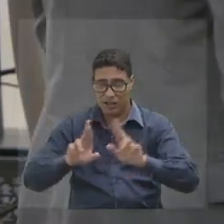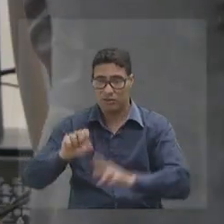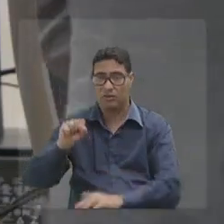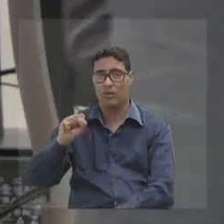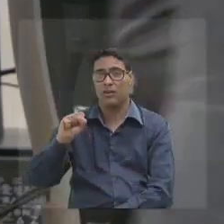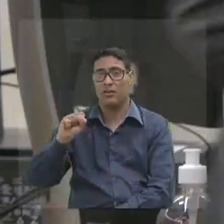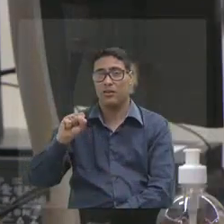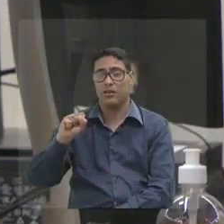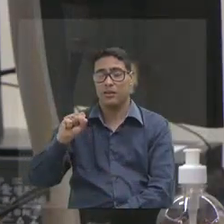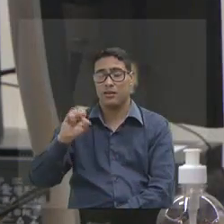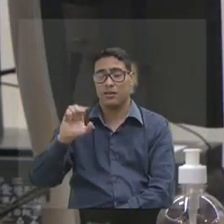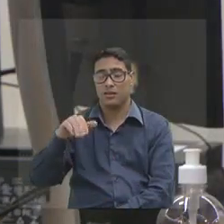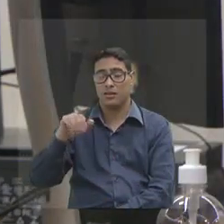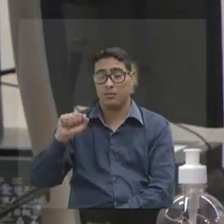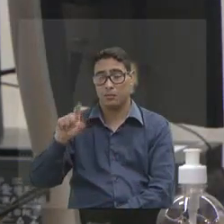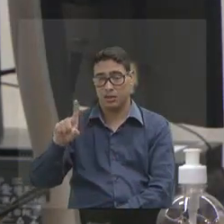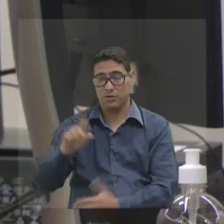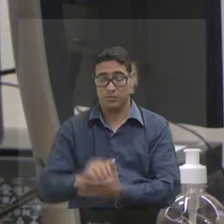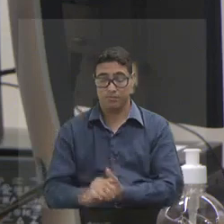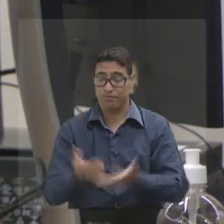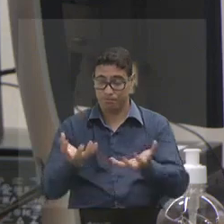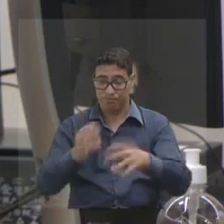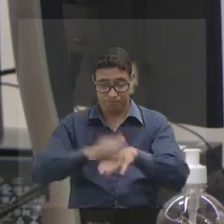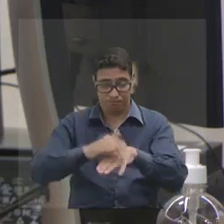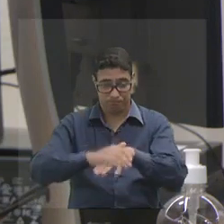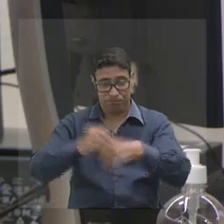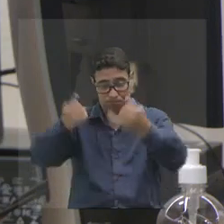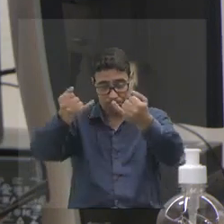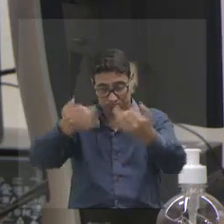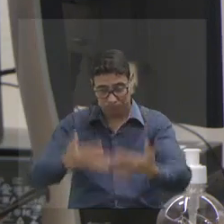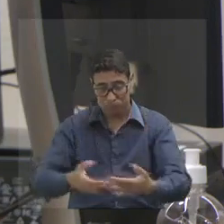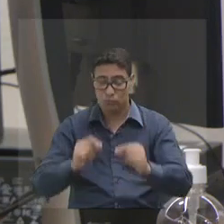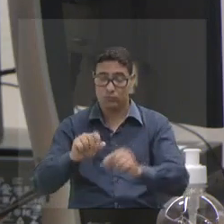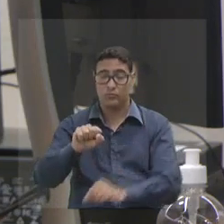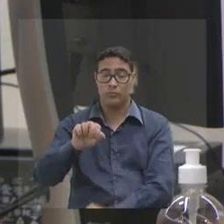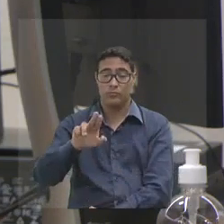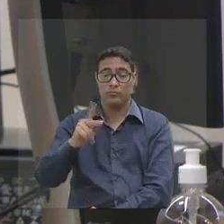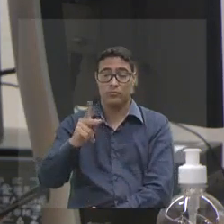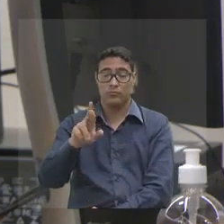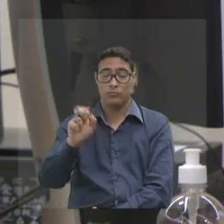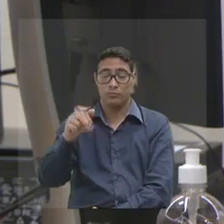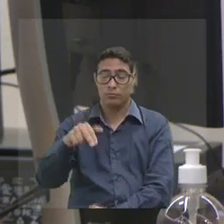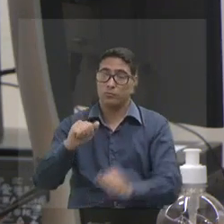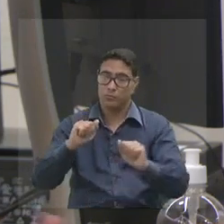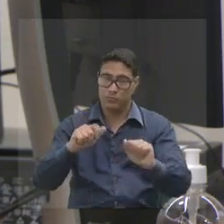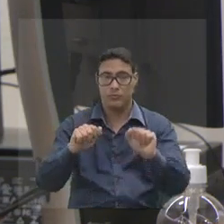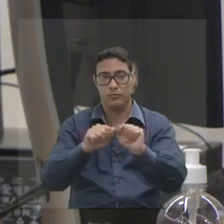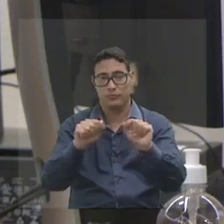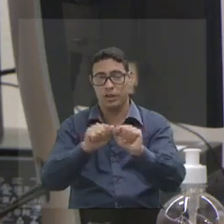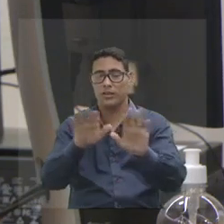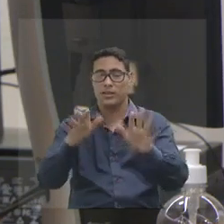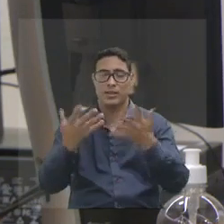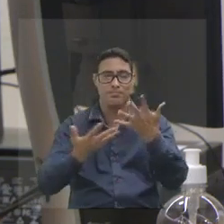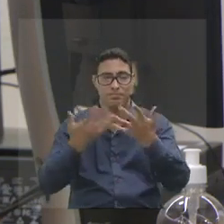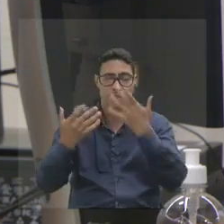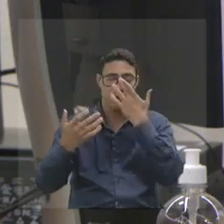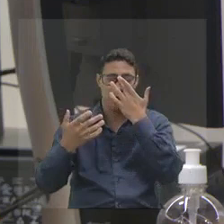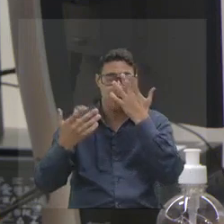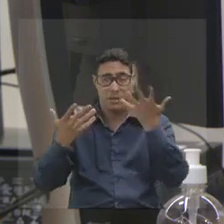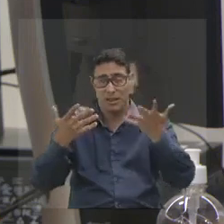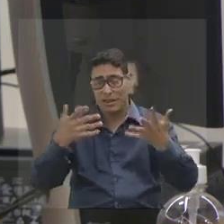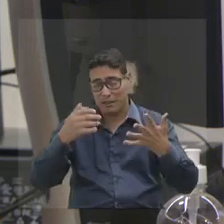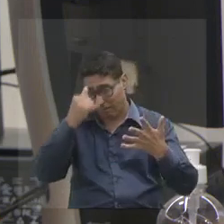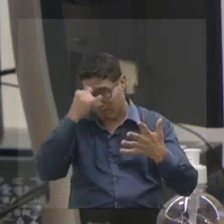Então queria que a senhora me esclarece o que que é supran né pode fazer para não ter esse preditivo aí de